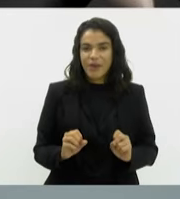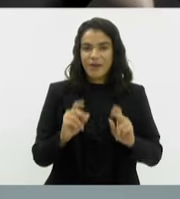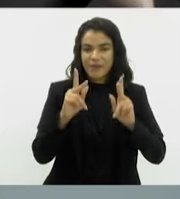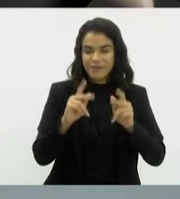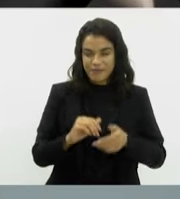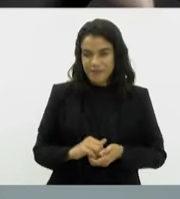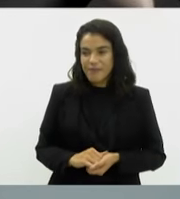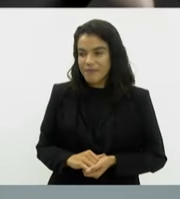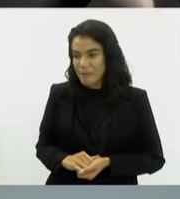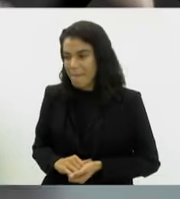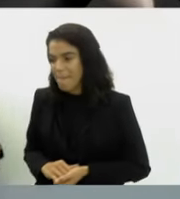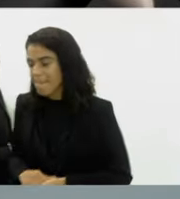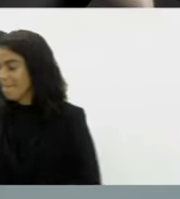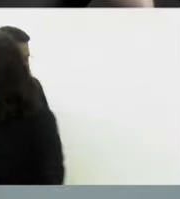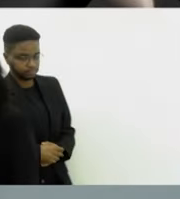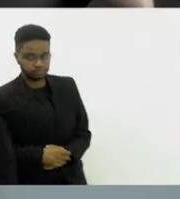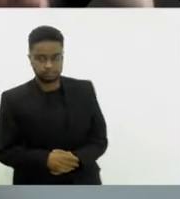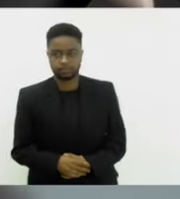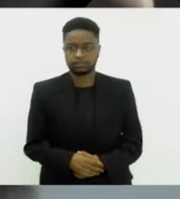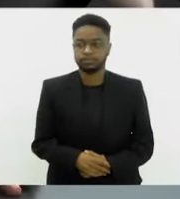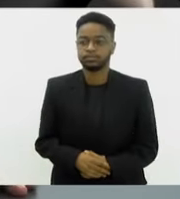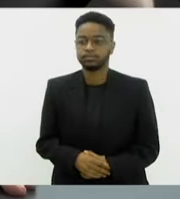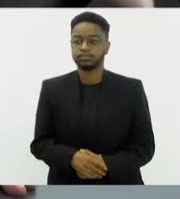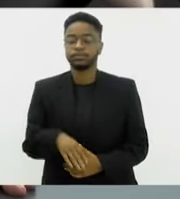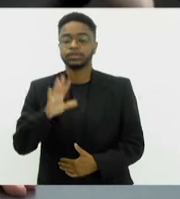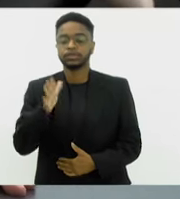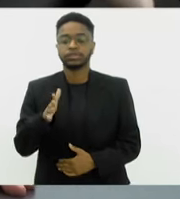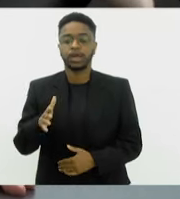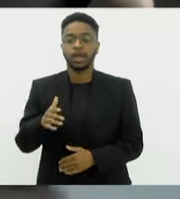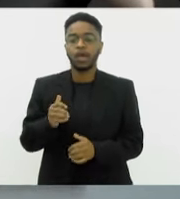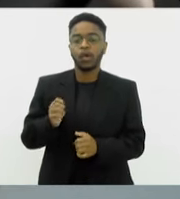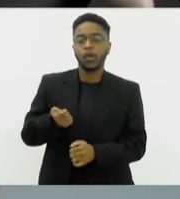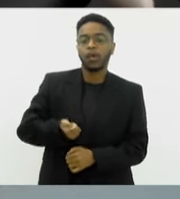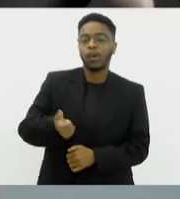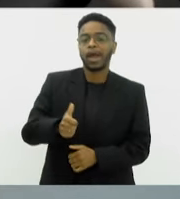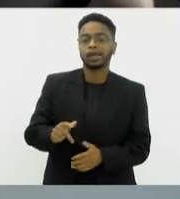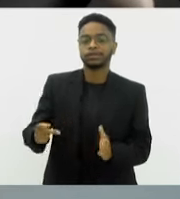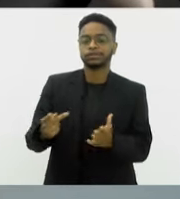Que já está na marca do pênalti.